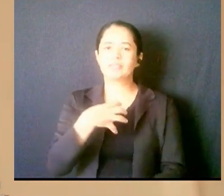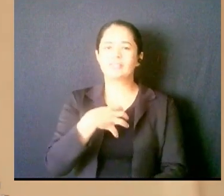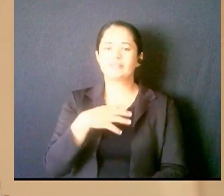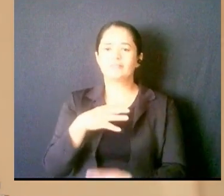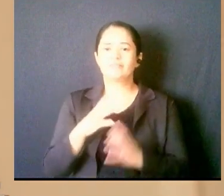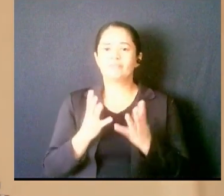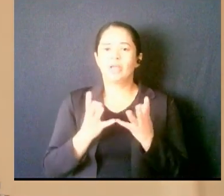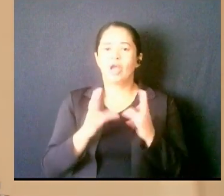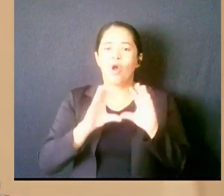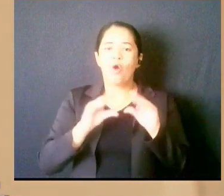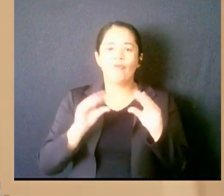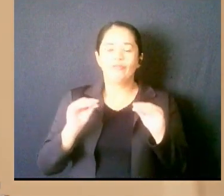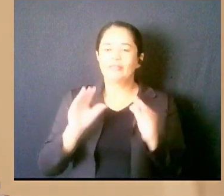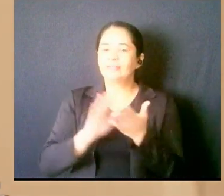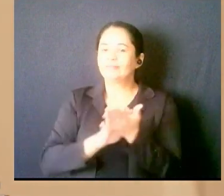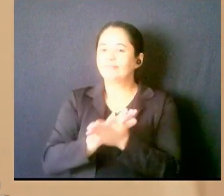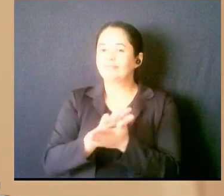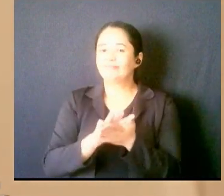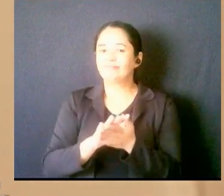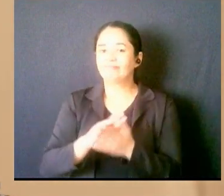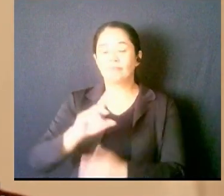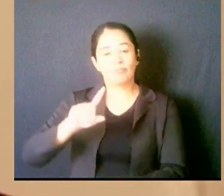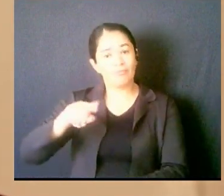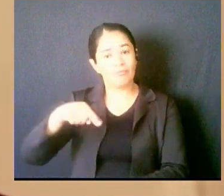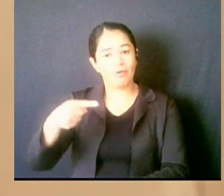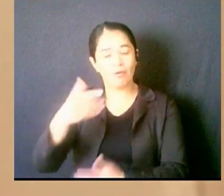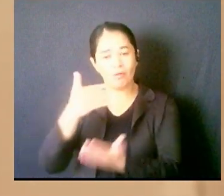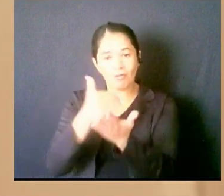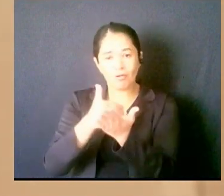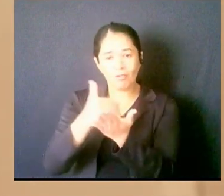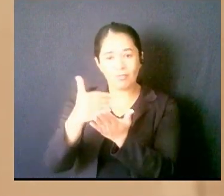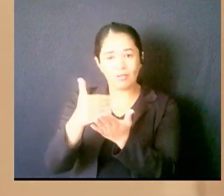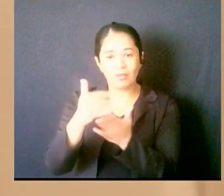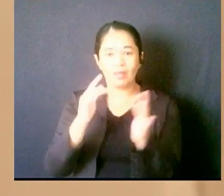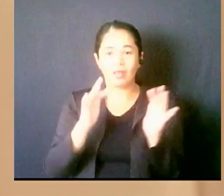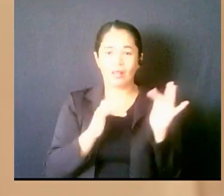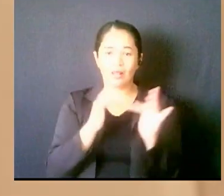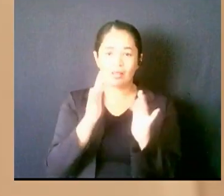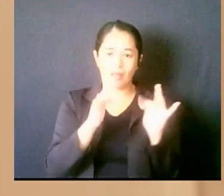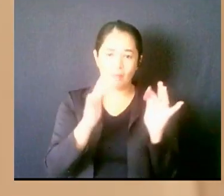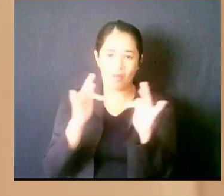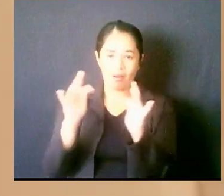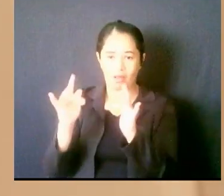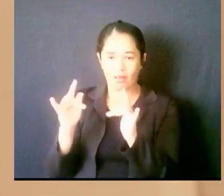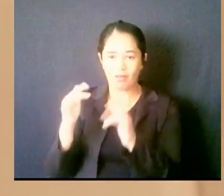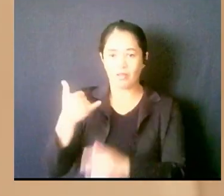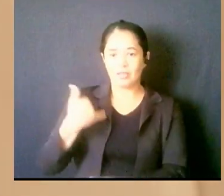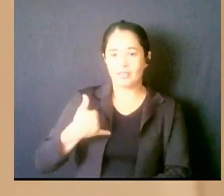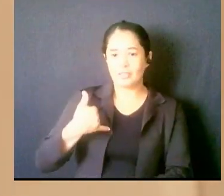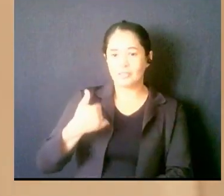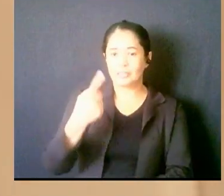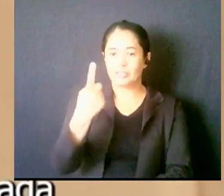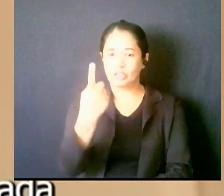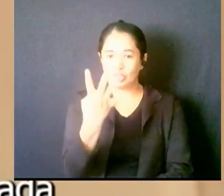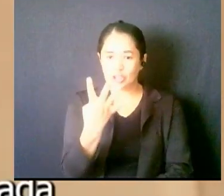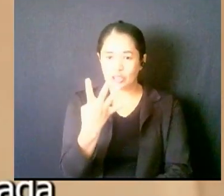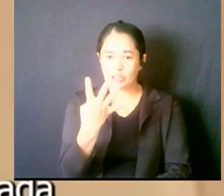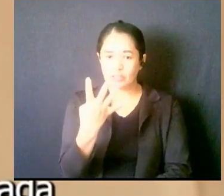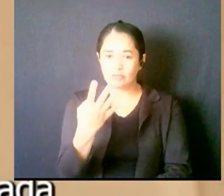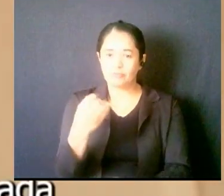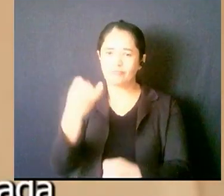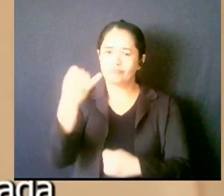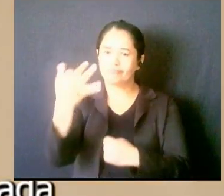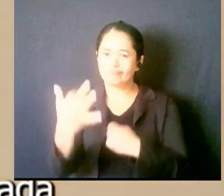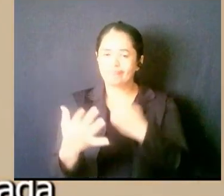depois, quando eu comecei a namorar, que foi aos 14 anos, quando eu comecei a namorar, e falar sobre esse assunto. Porque não